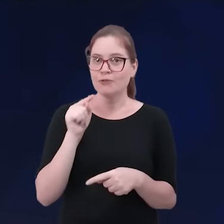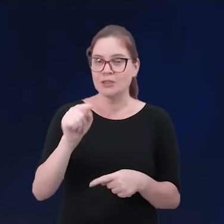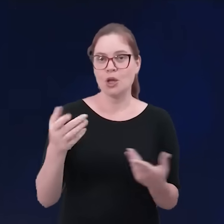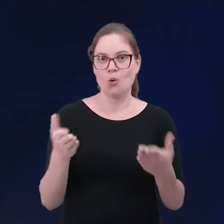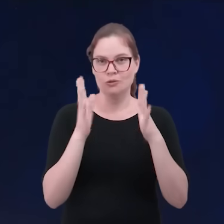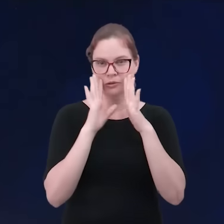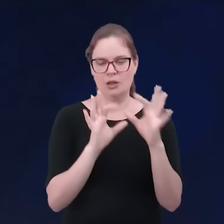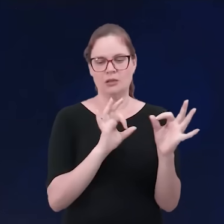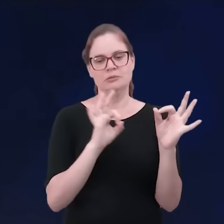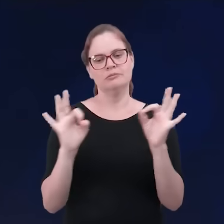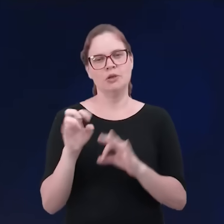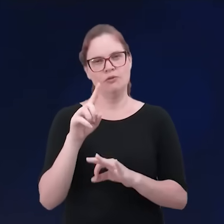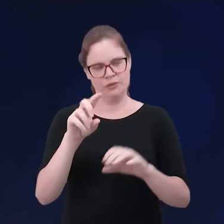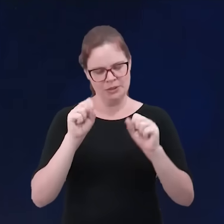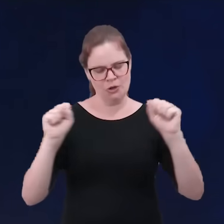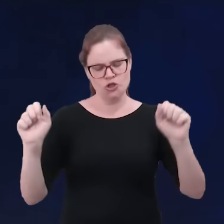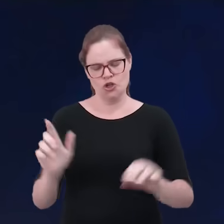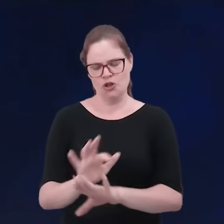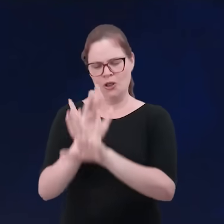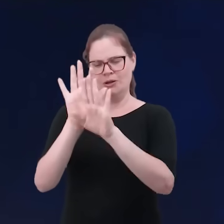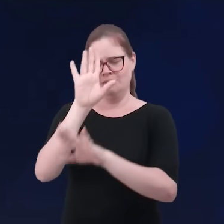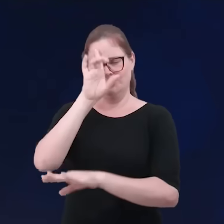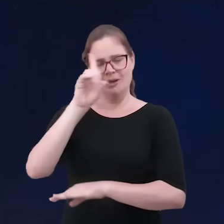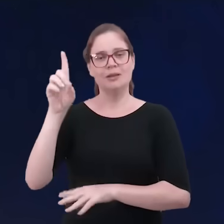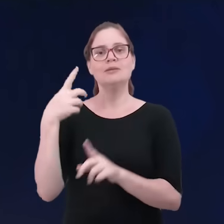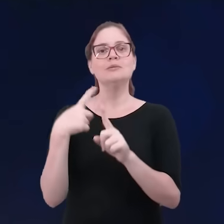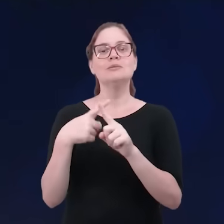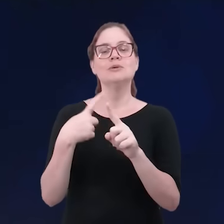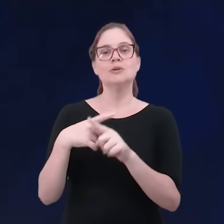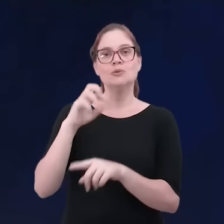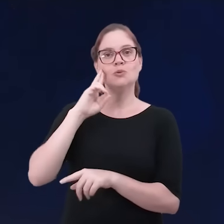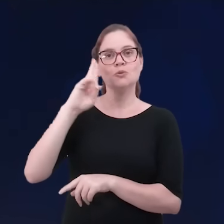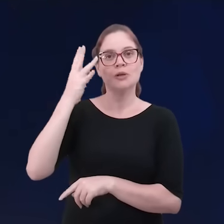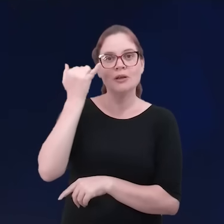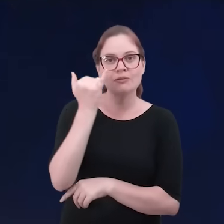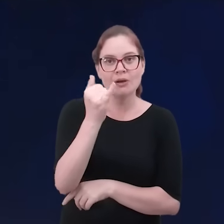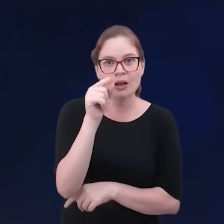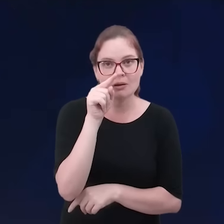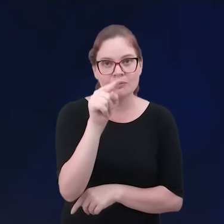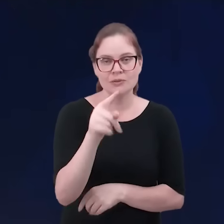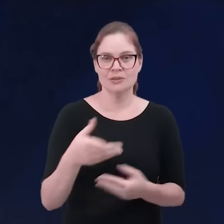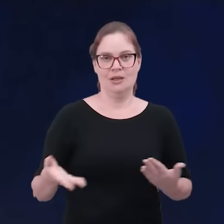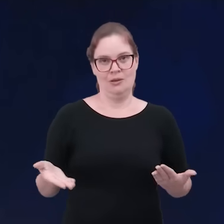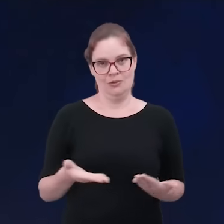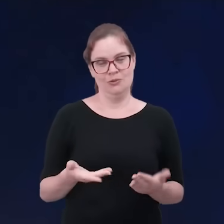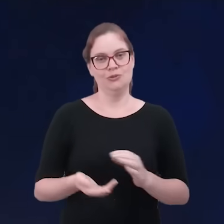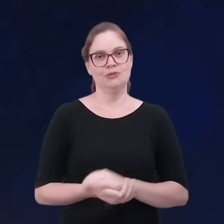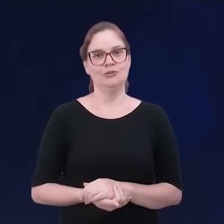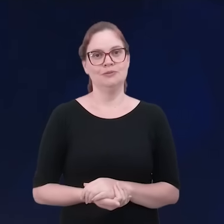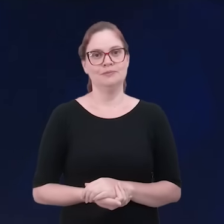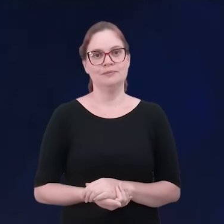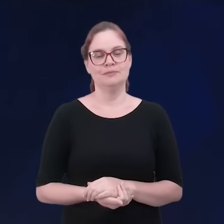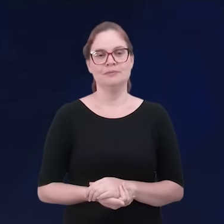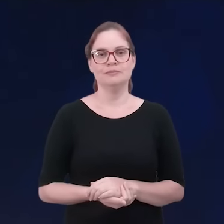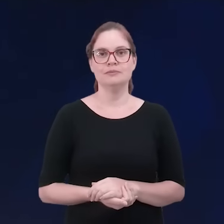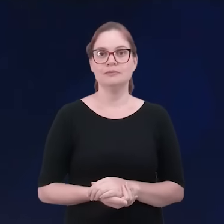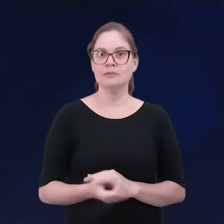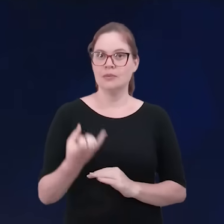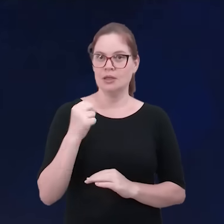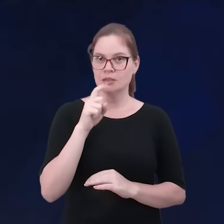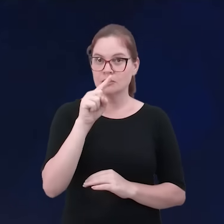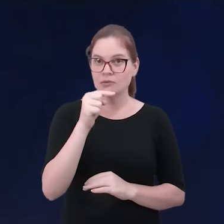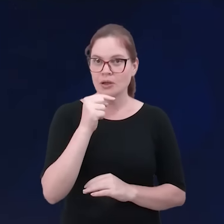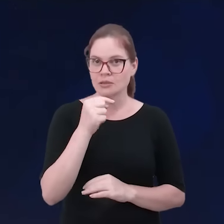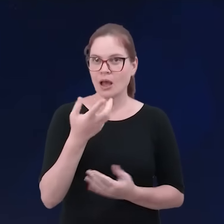acompanha, você pode glorificar a Deus, porque o Senhor tem uma palavra para a sua vida. Quem tiver